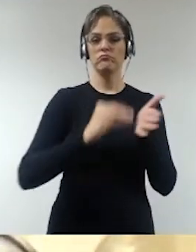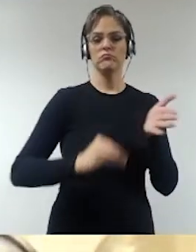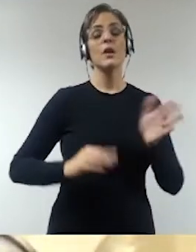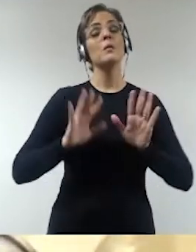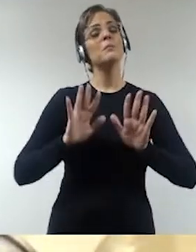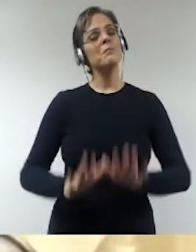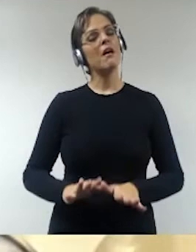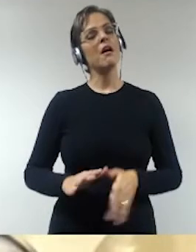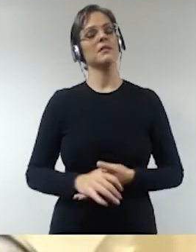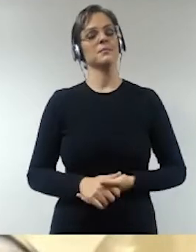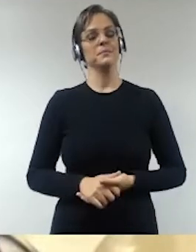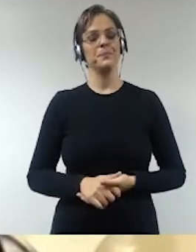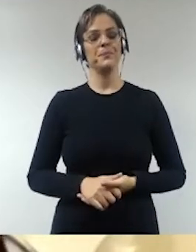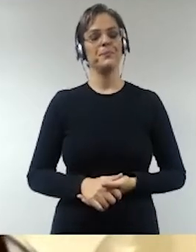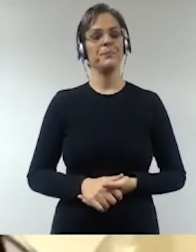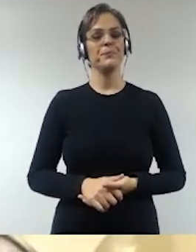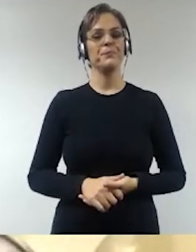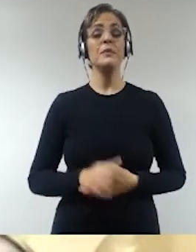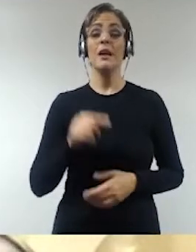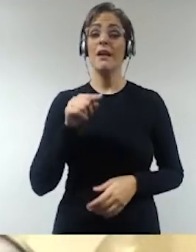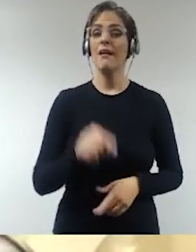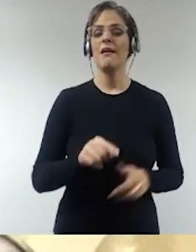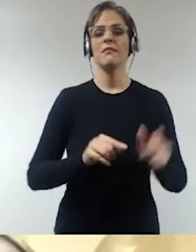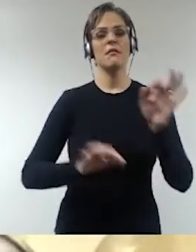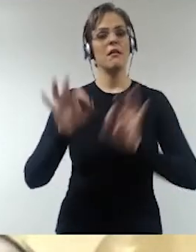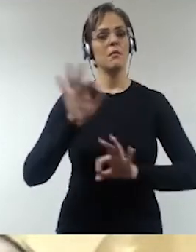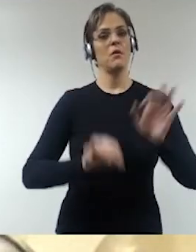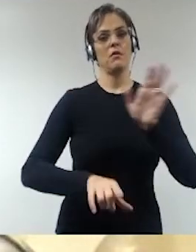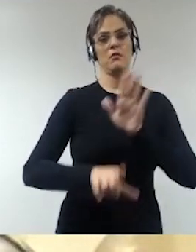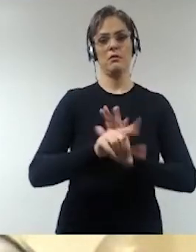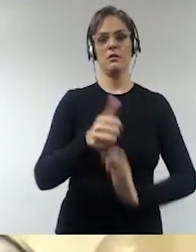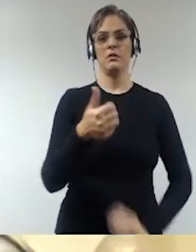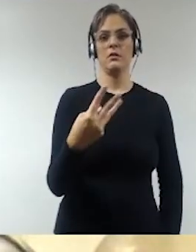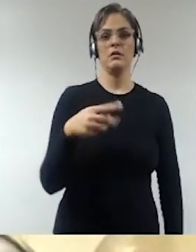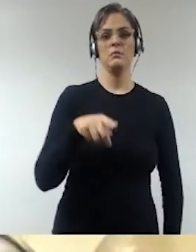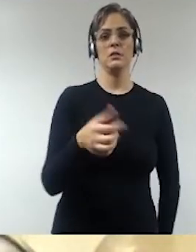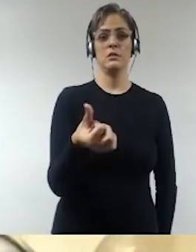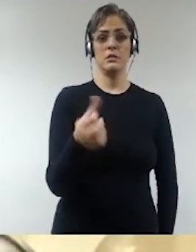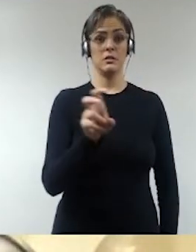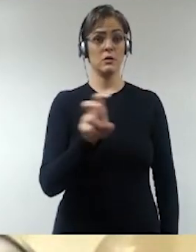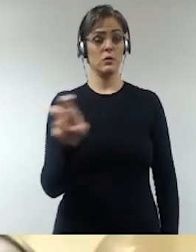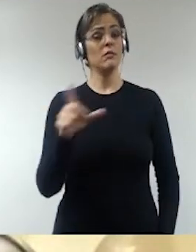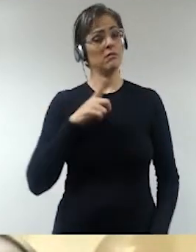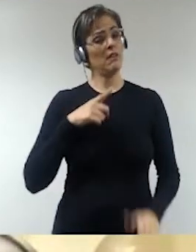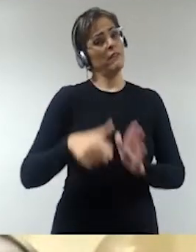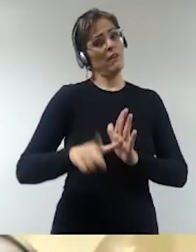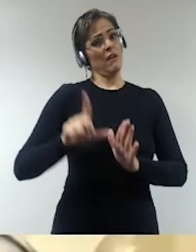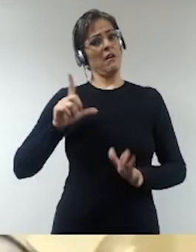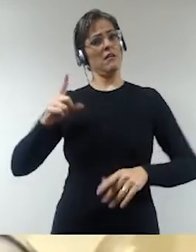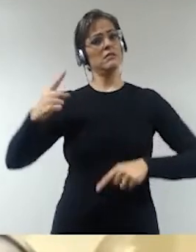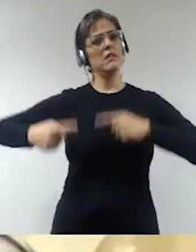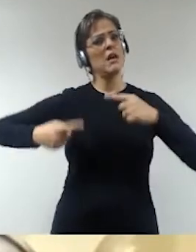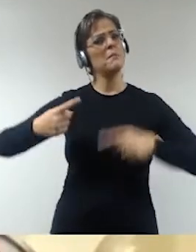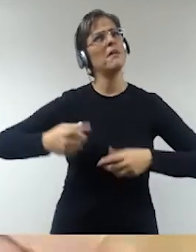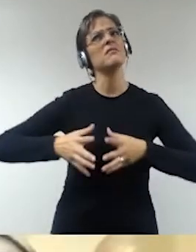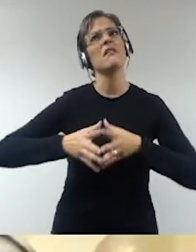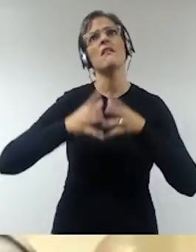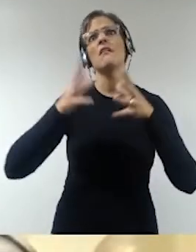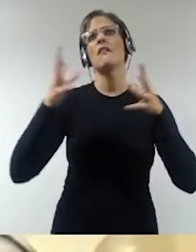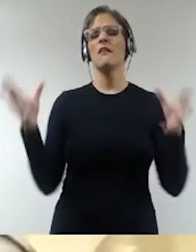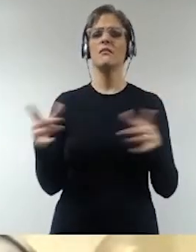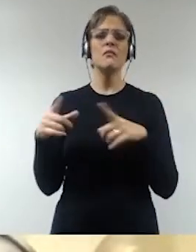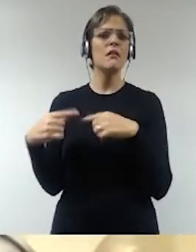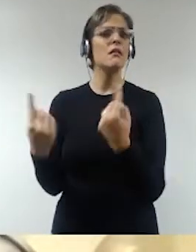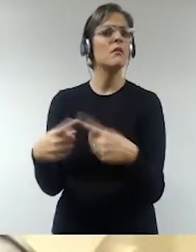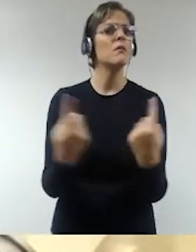claro que a elaboração da Lei 13.655 foi precedida de um amplo debate, de